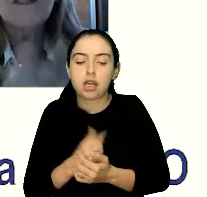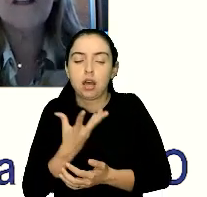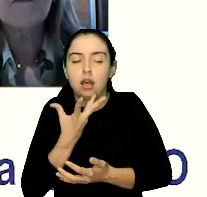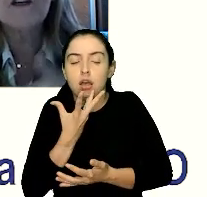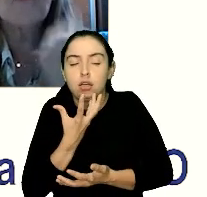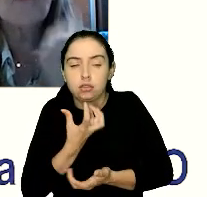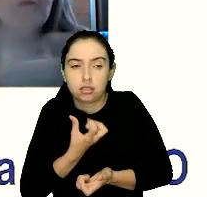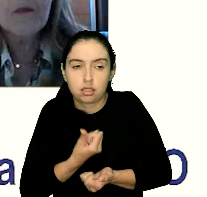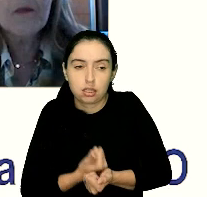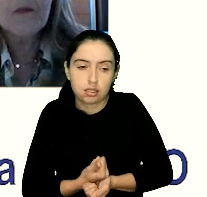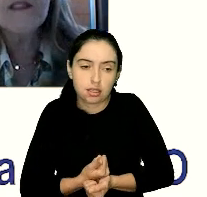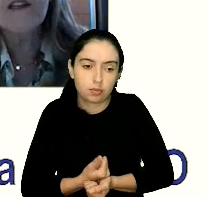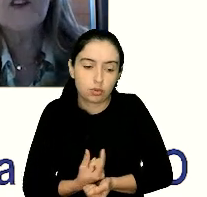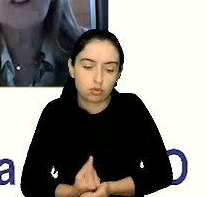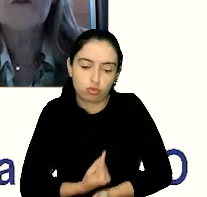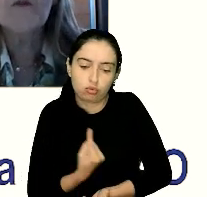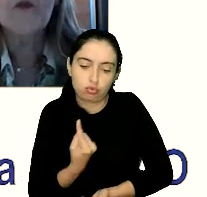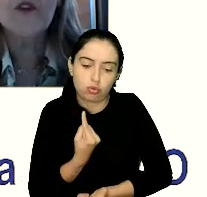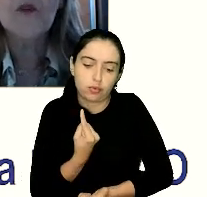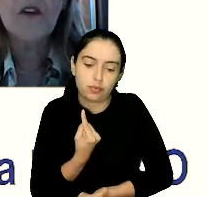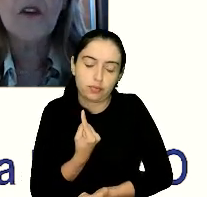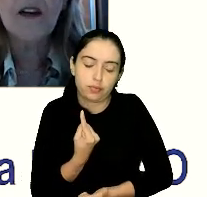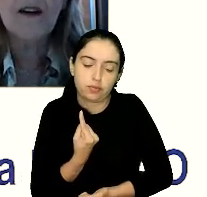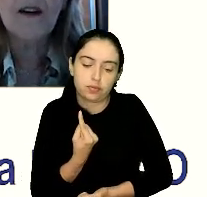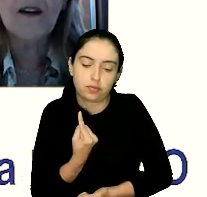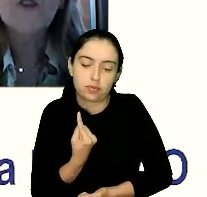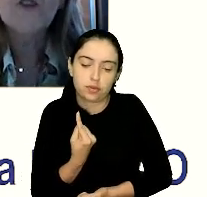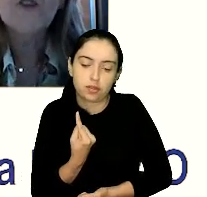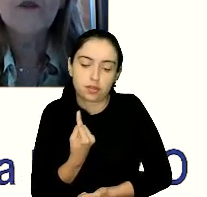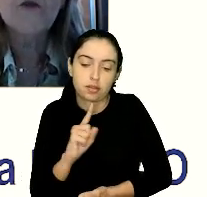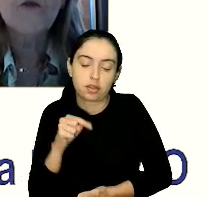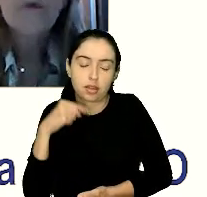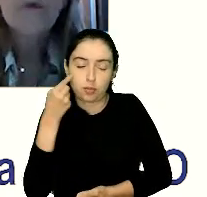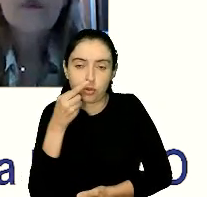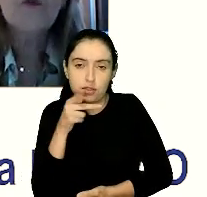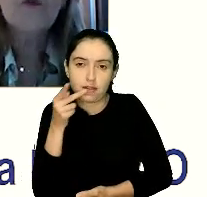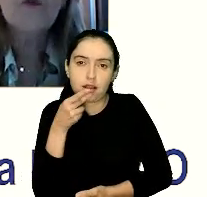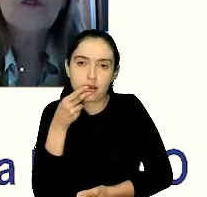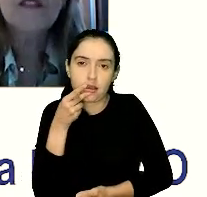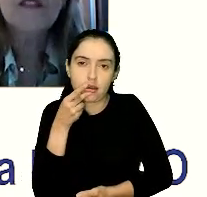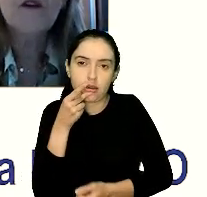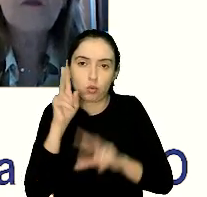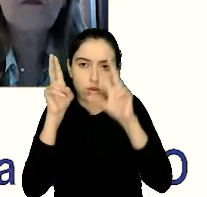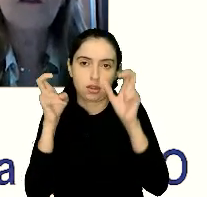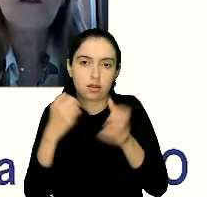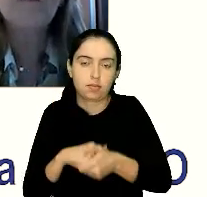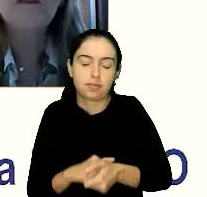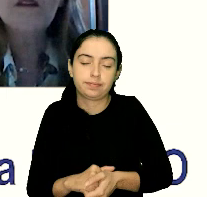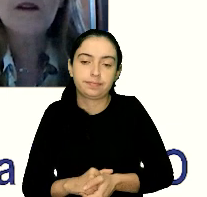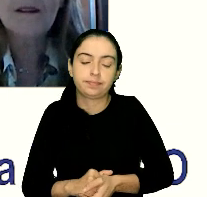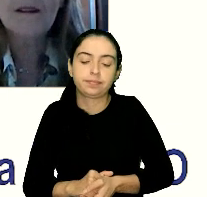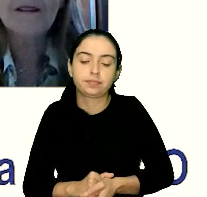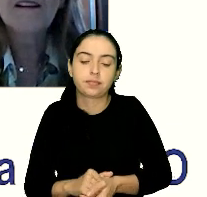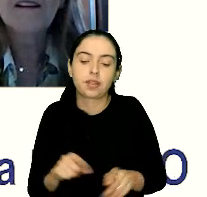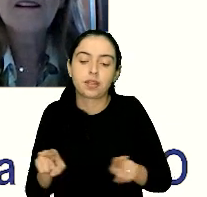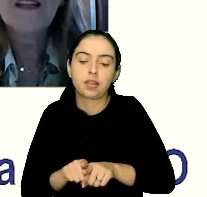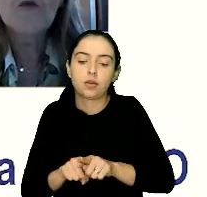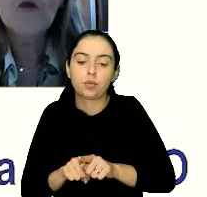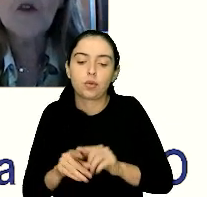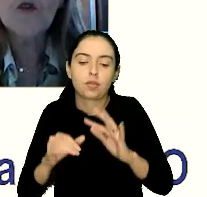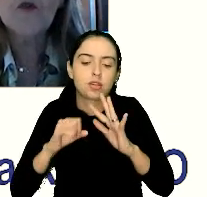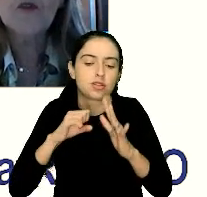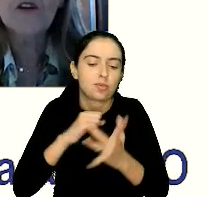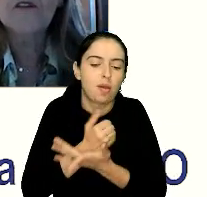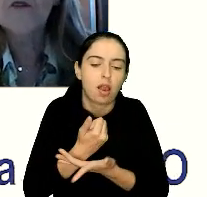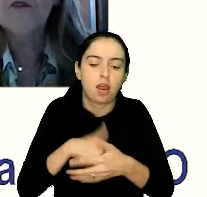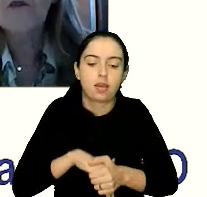ou esvaziamento. Mais tarde, um pouquinho, eu vou falar sobre isso. Então, nós temos uma epidemia, né,